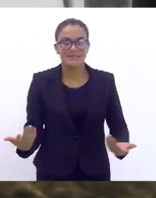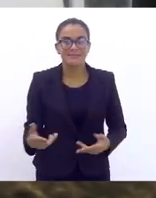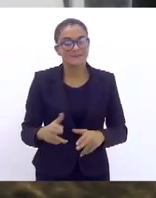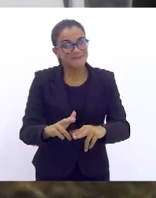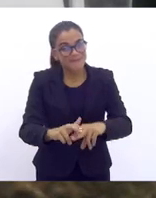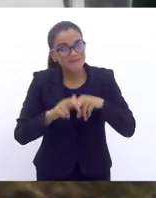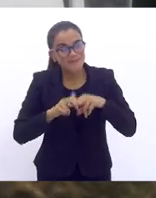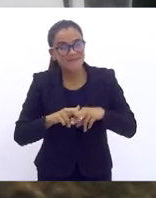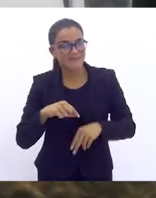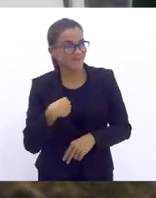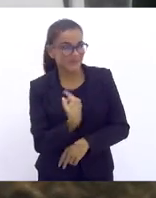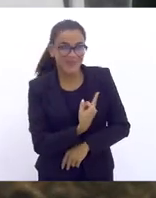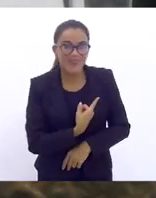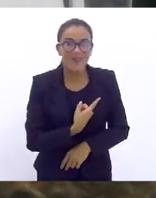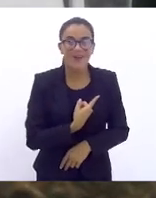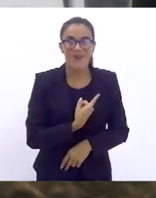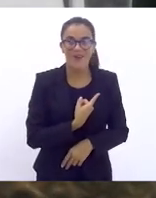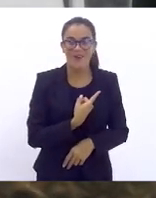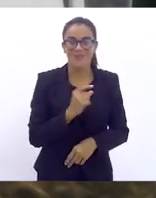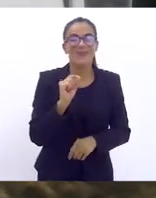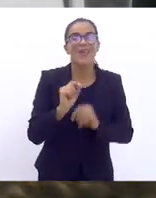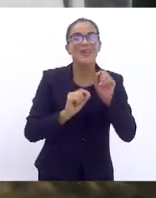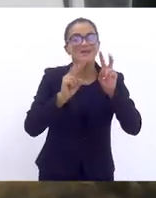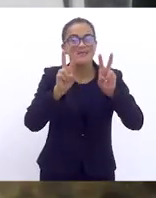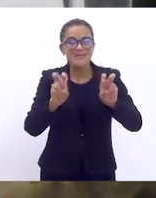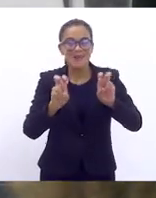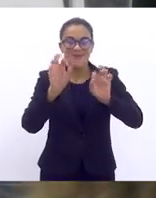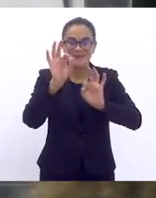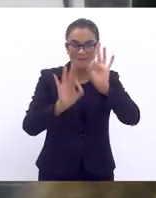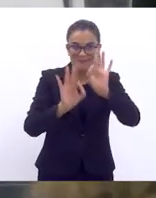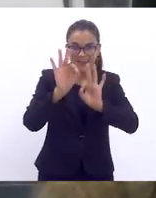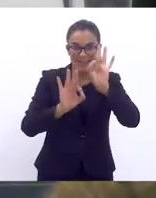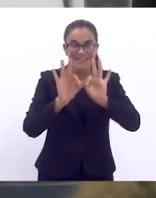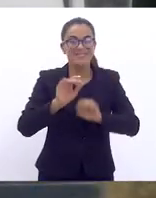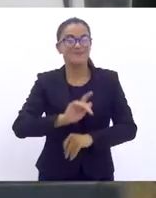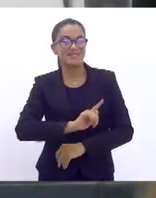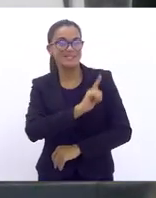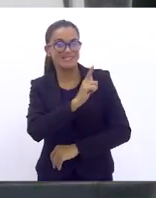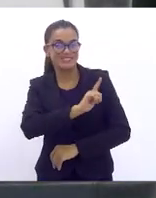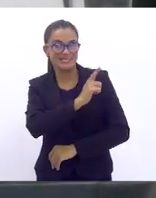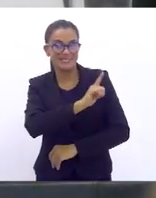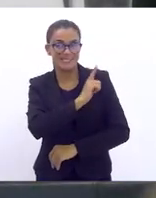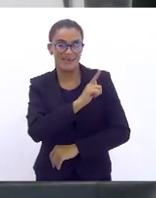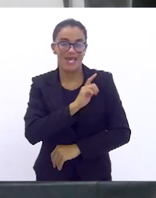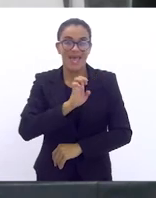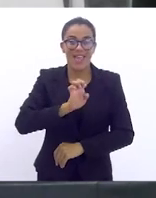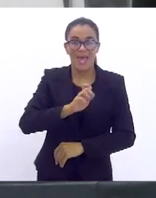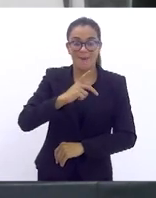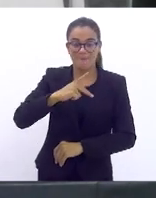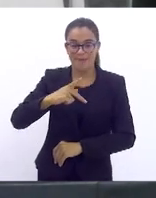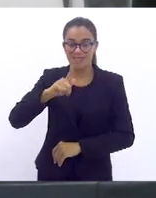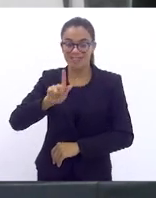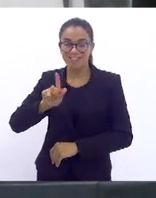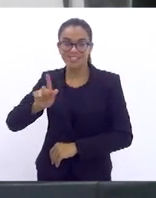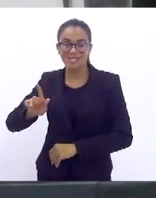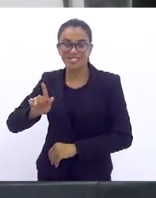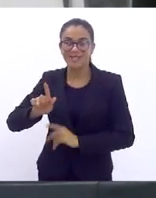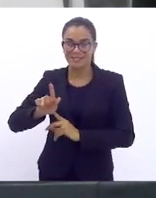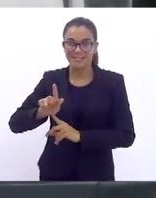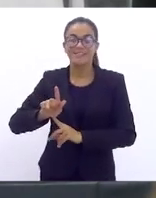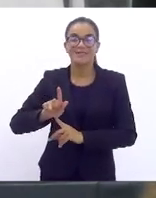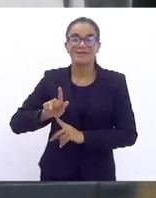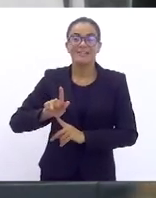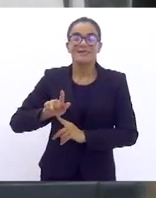a gente ganhou o corpo a questão do planejamento e gestão aí o pessoal do EPG que é o